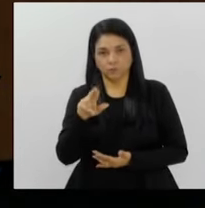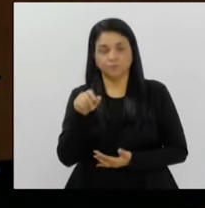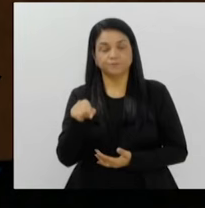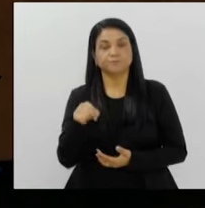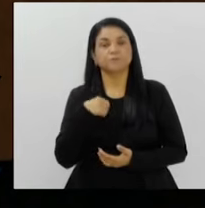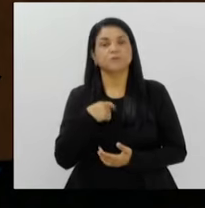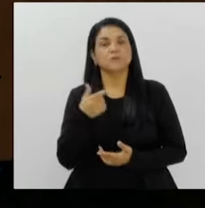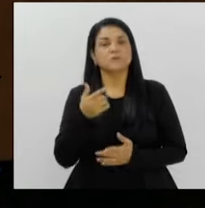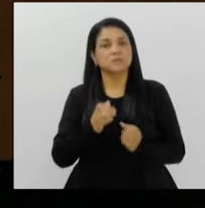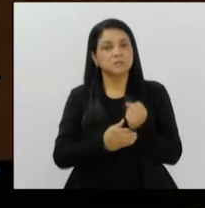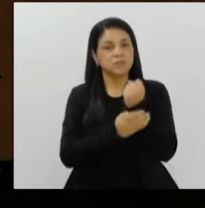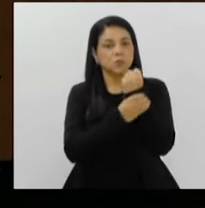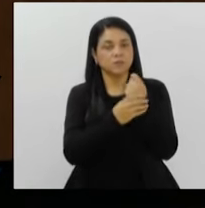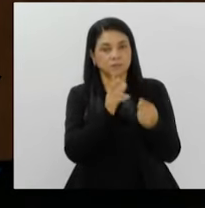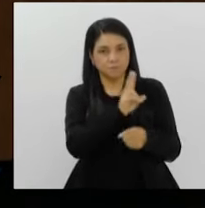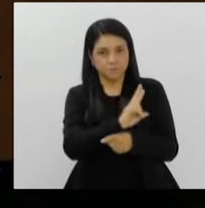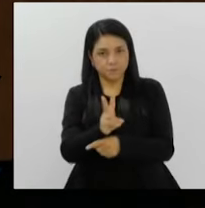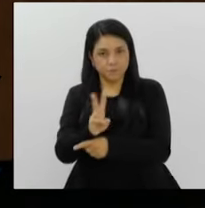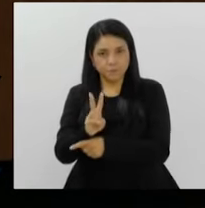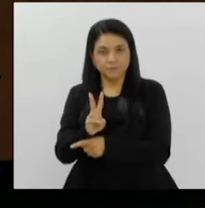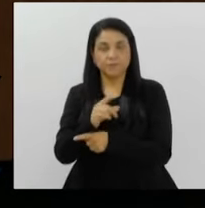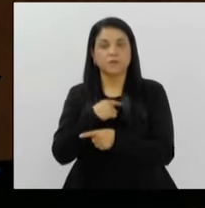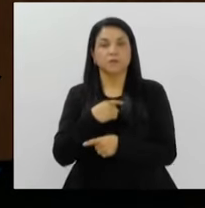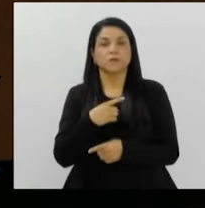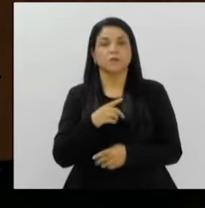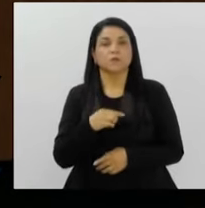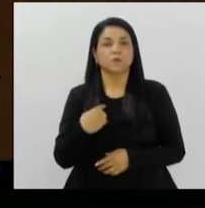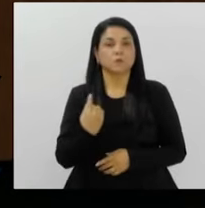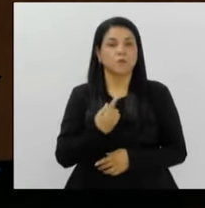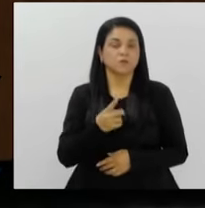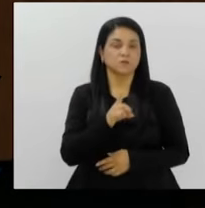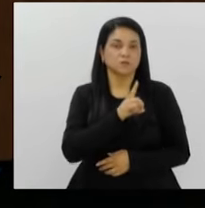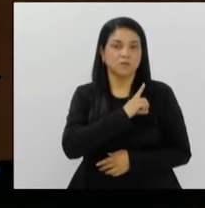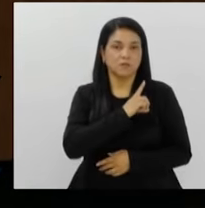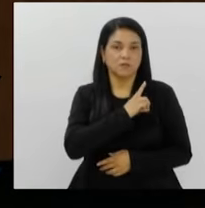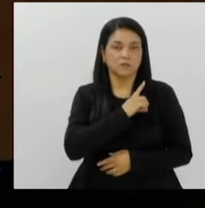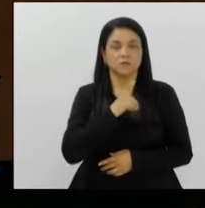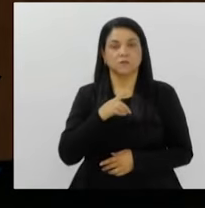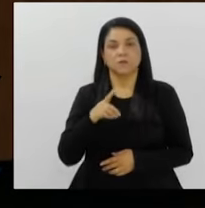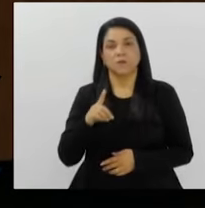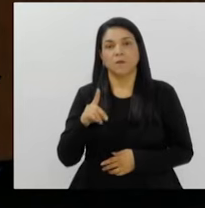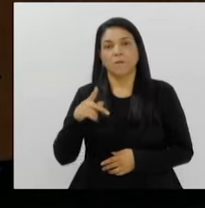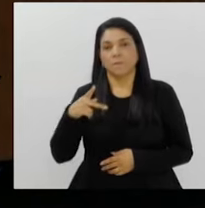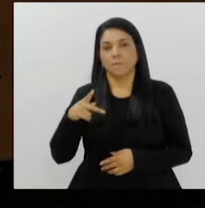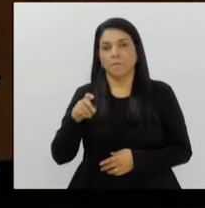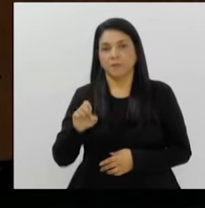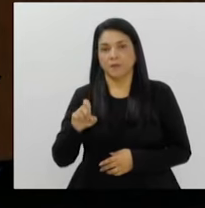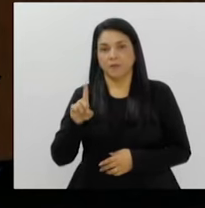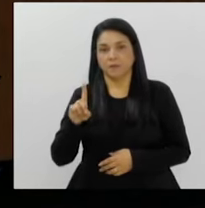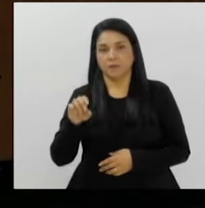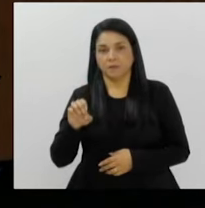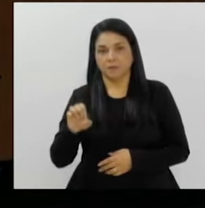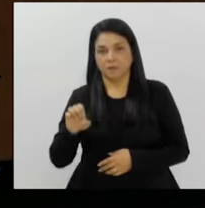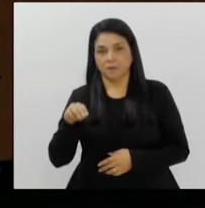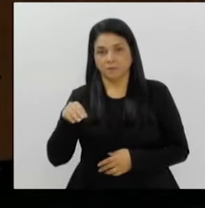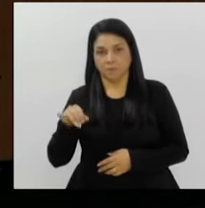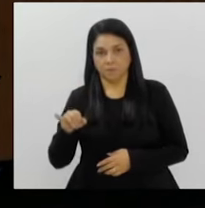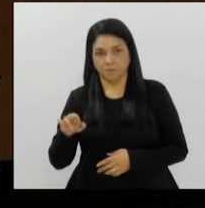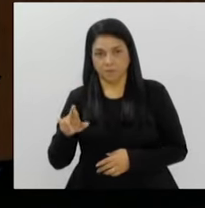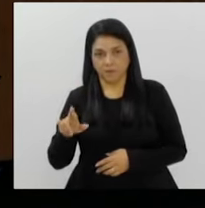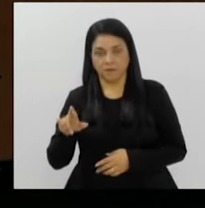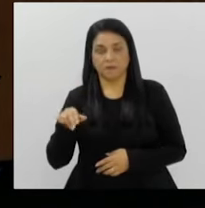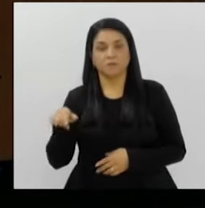segurança presente, e o nosso delegado de Macaé, o delegado Pedro Emílio, começaram uma